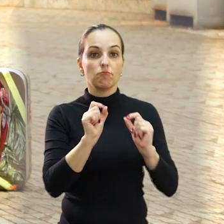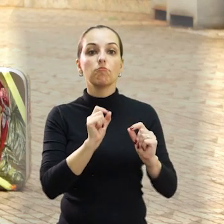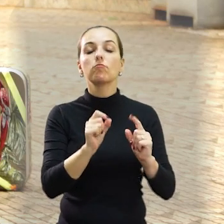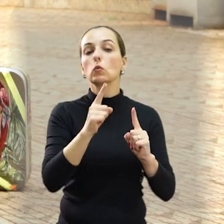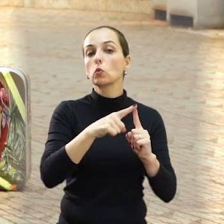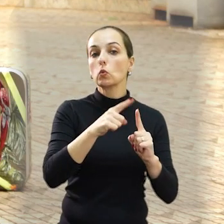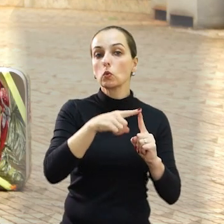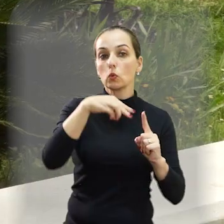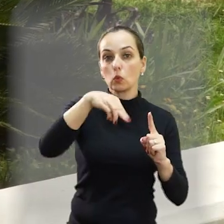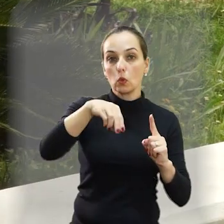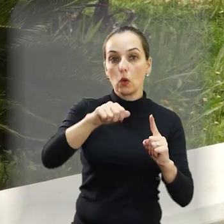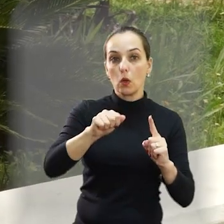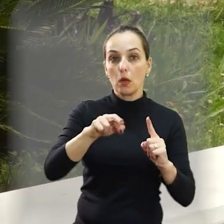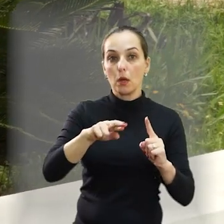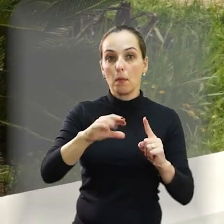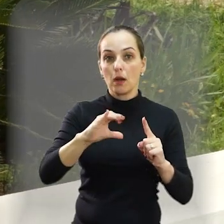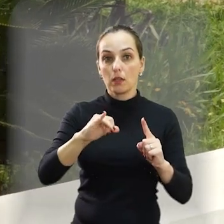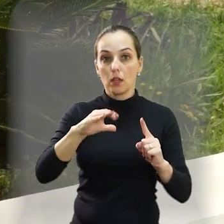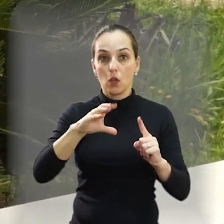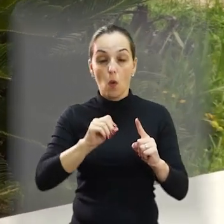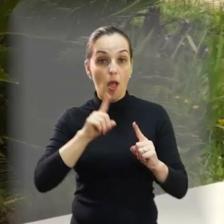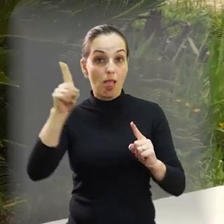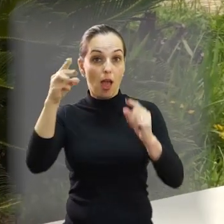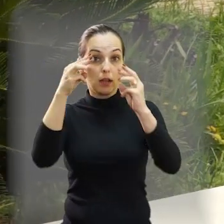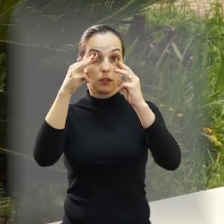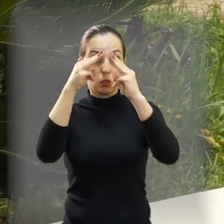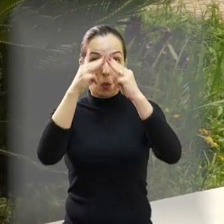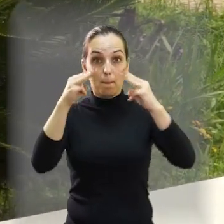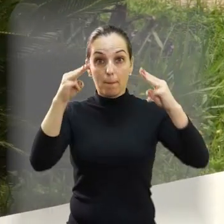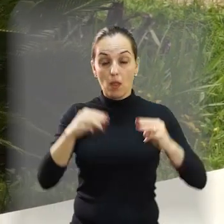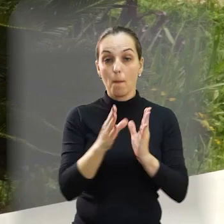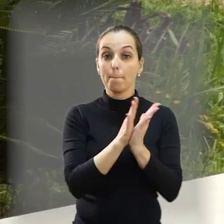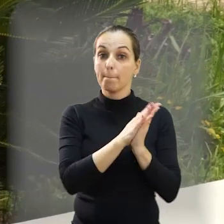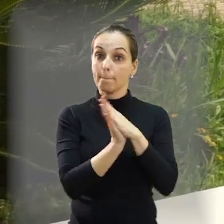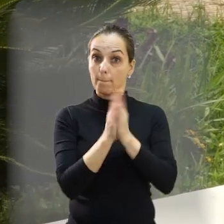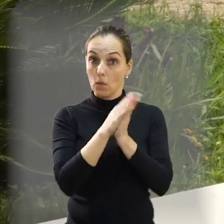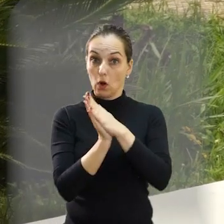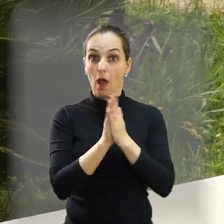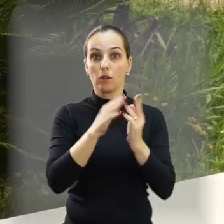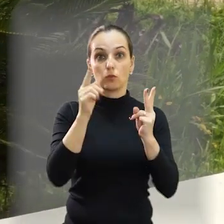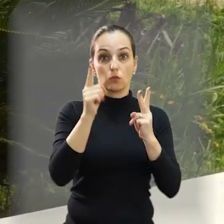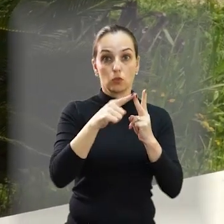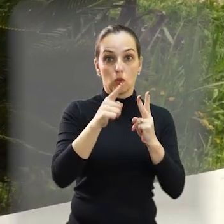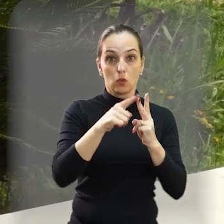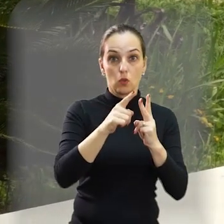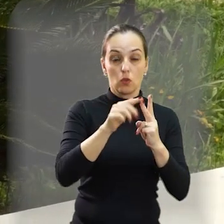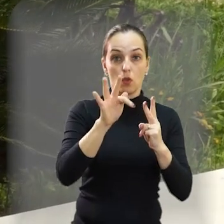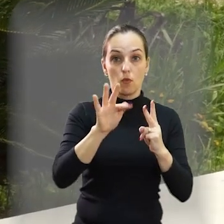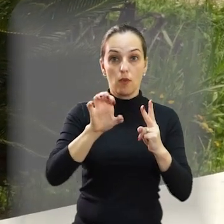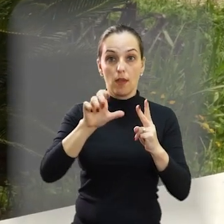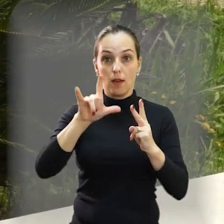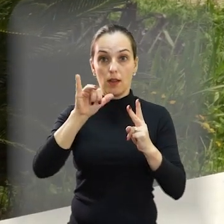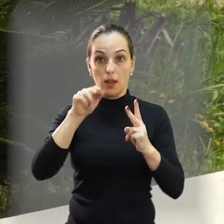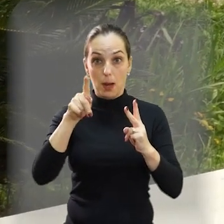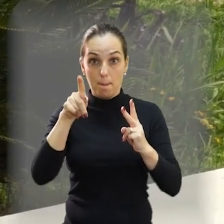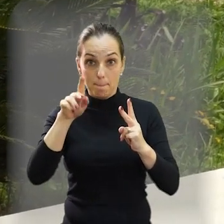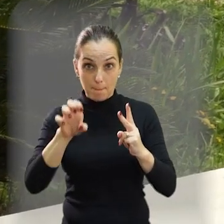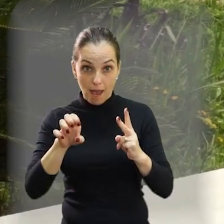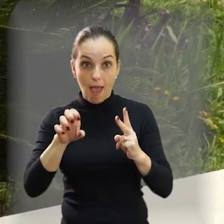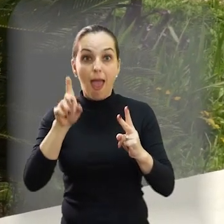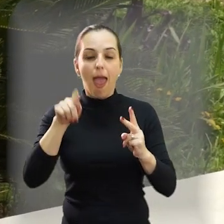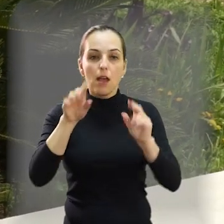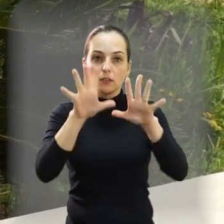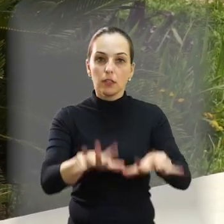eu tenho essa admiração desde que eu conheço o trabalho, que é o Márcio Pontes, do Museu do